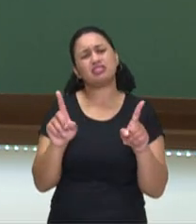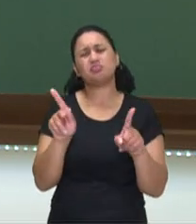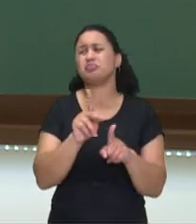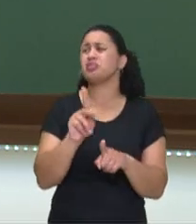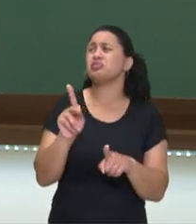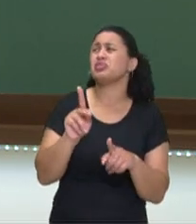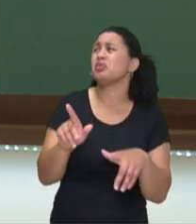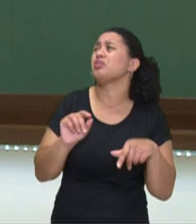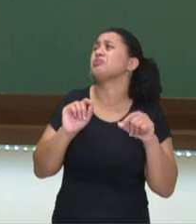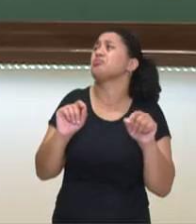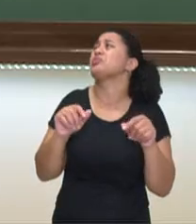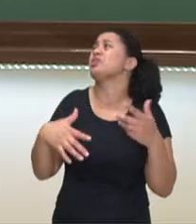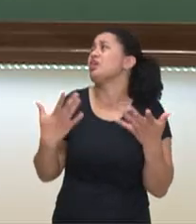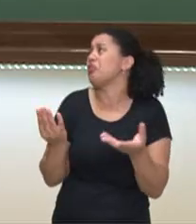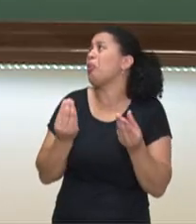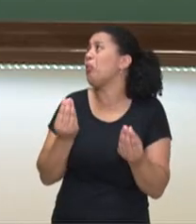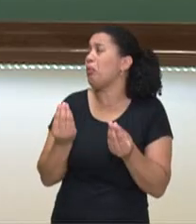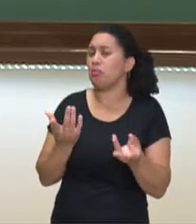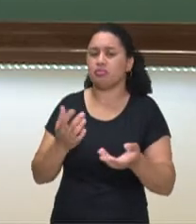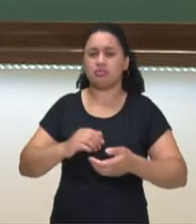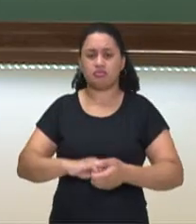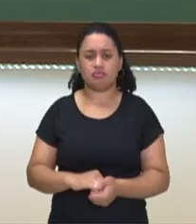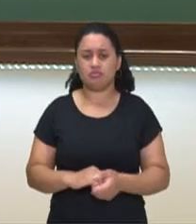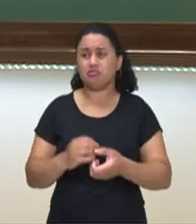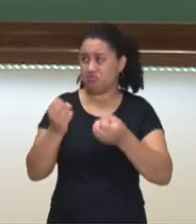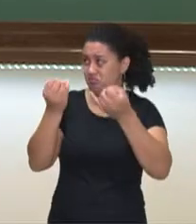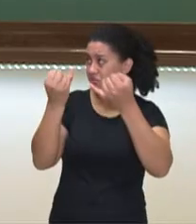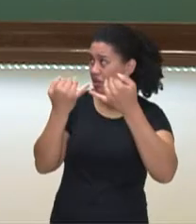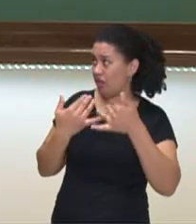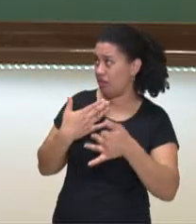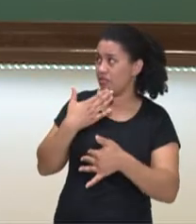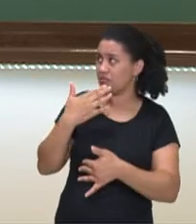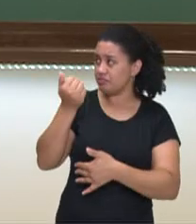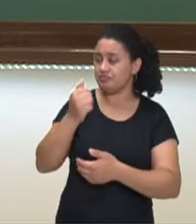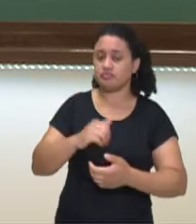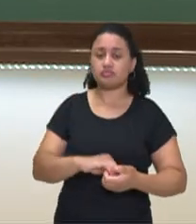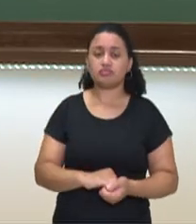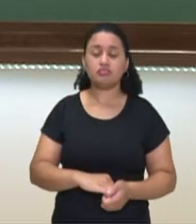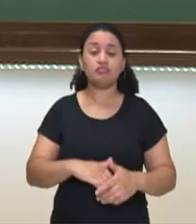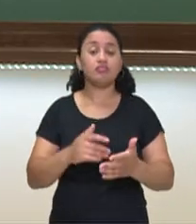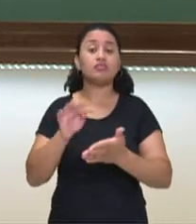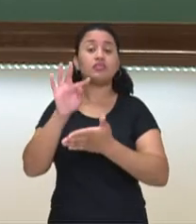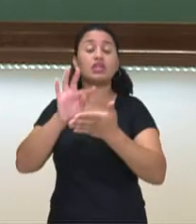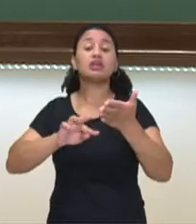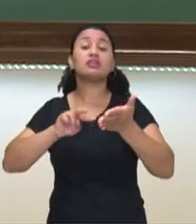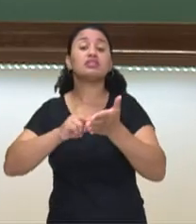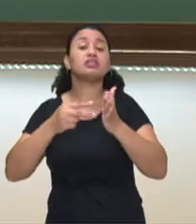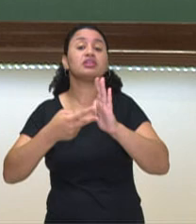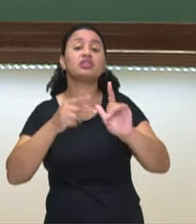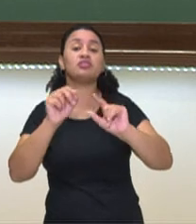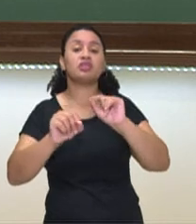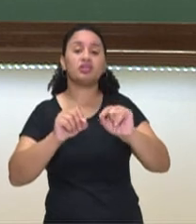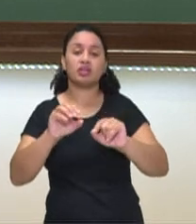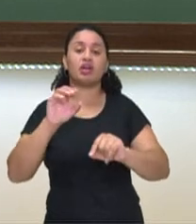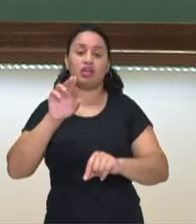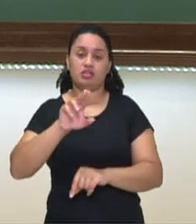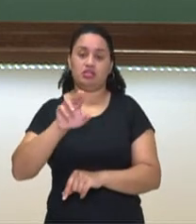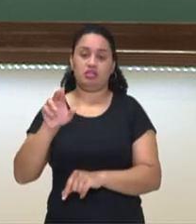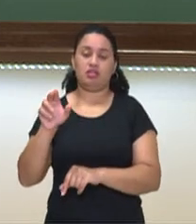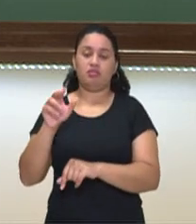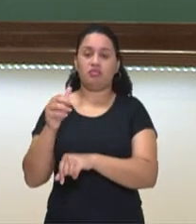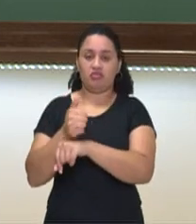explique melhor. Então, o que quer dizer esse texto? Que Calder, né, ao criar suas obras,